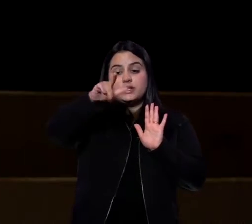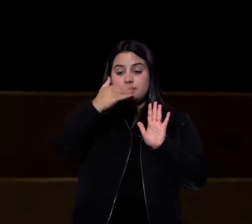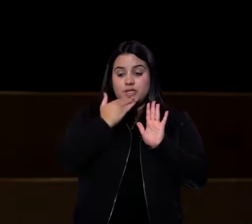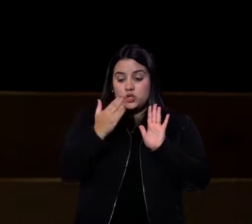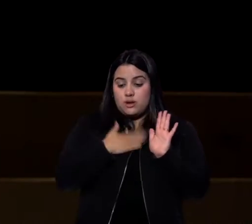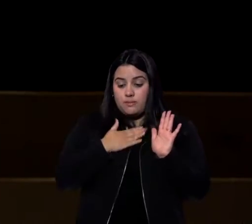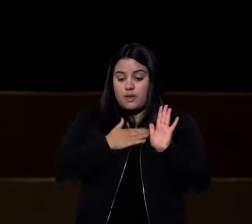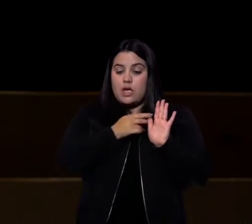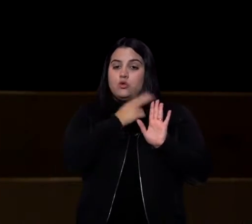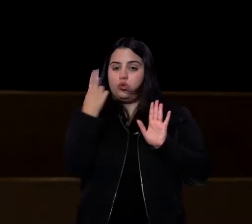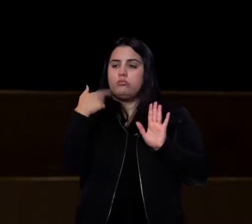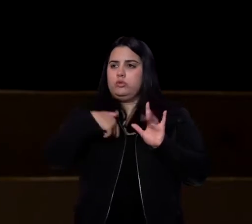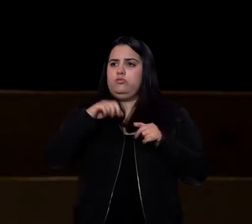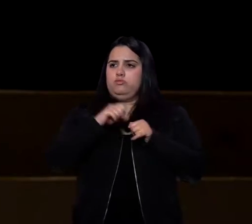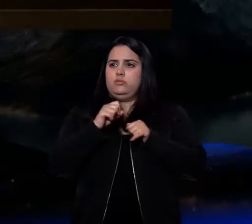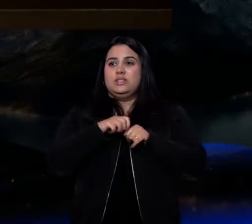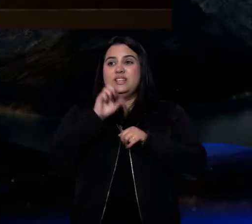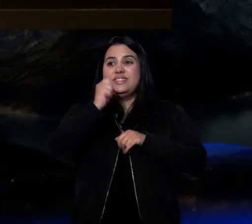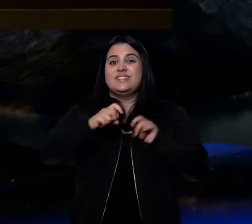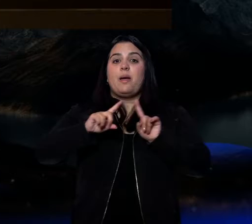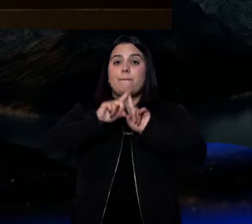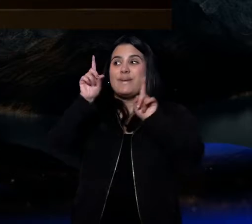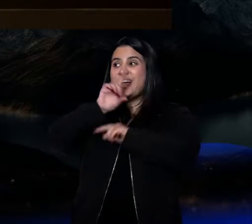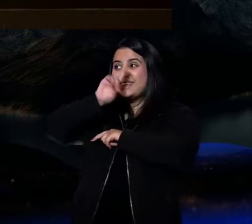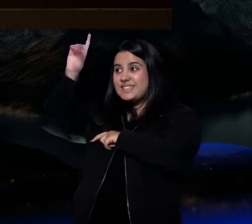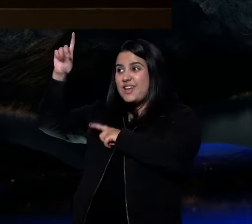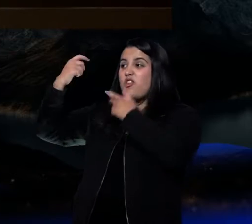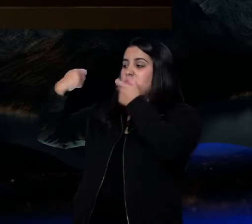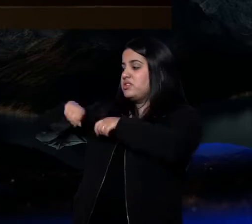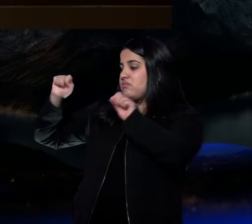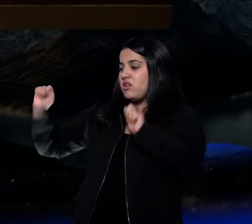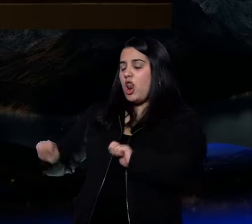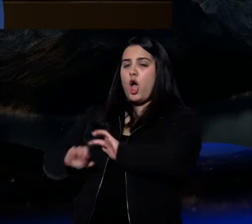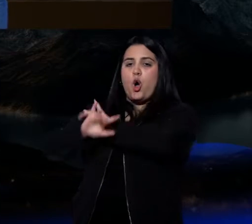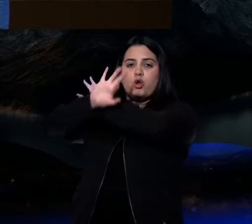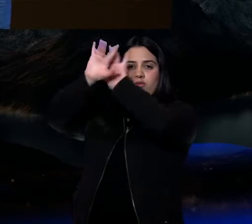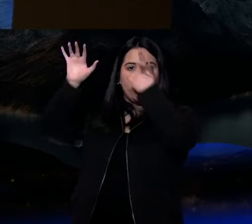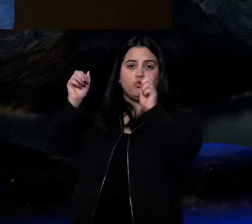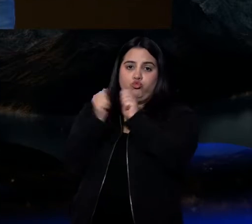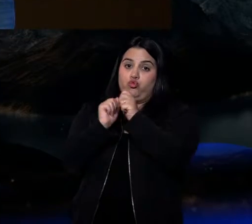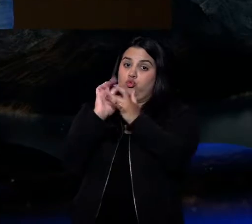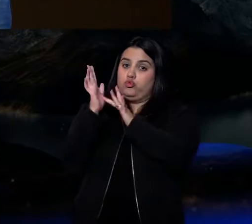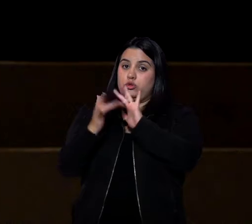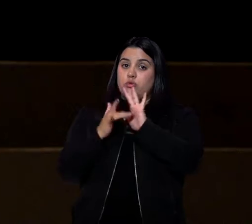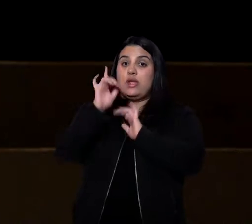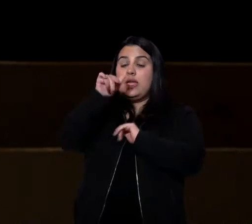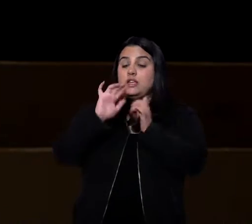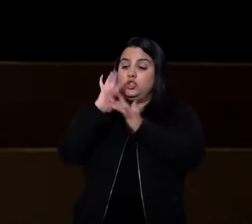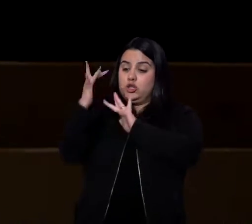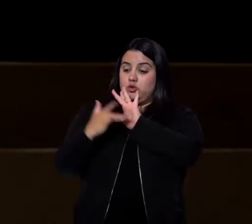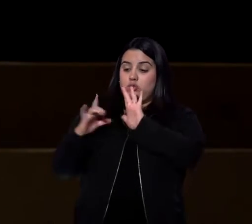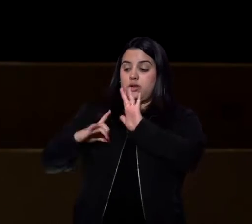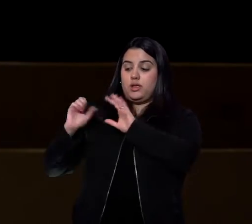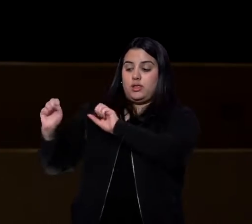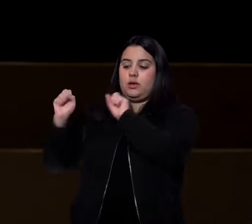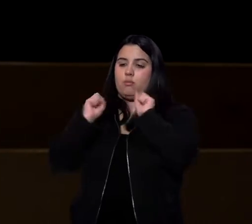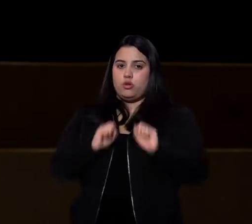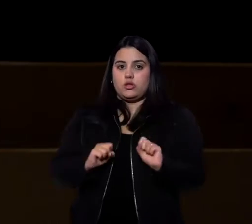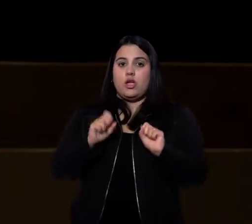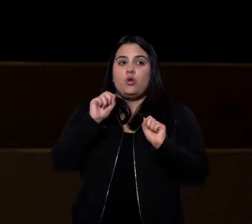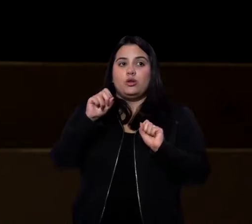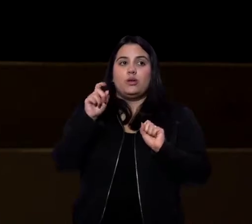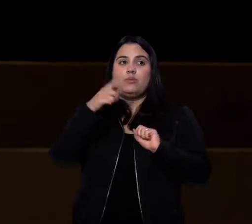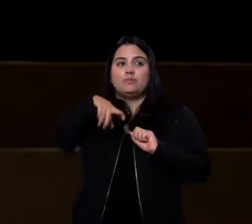seja glorificado no Filho. É Jesus quem tem poder para te levar a